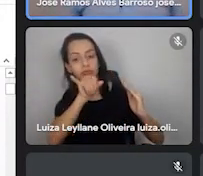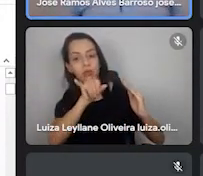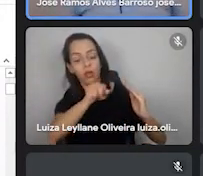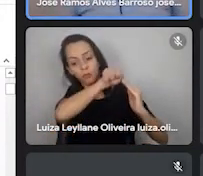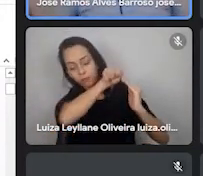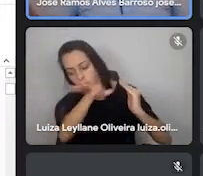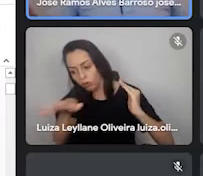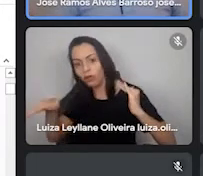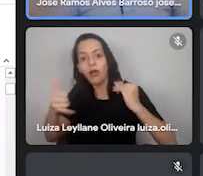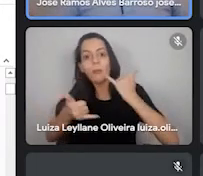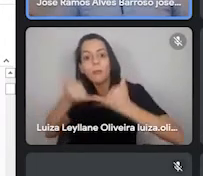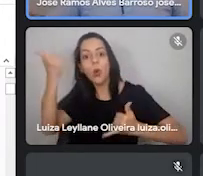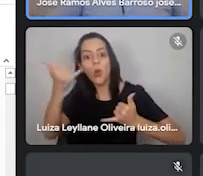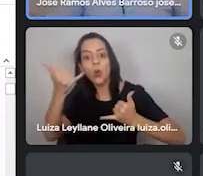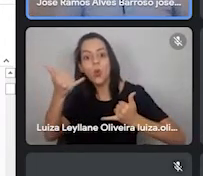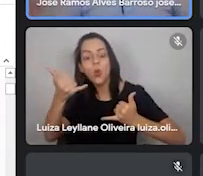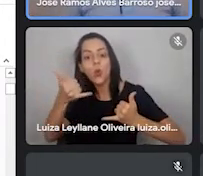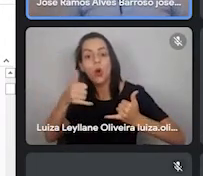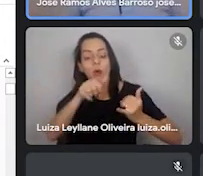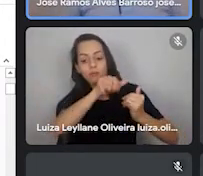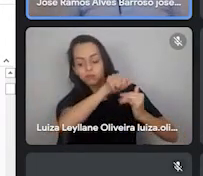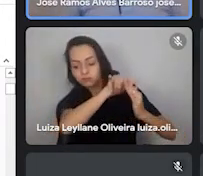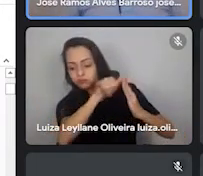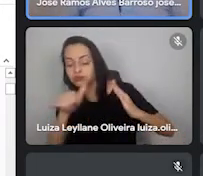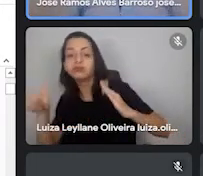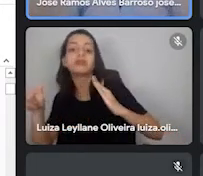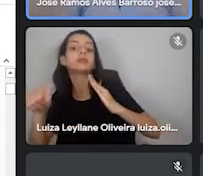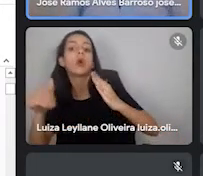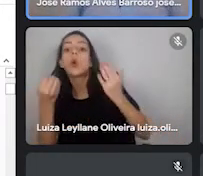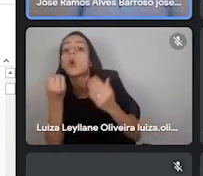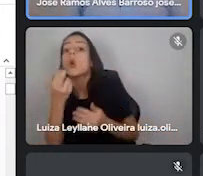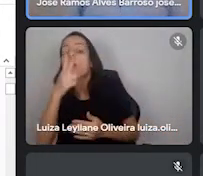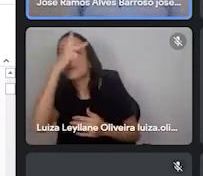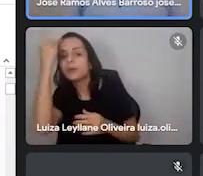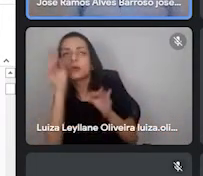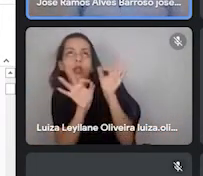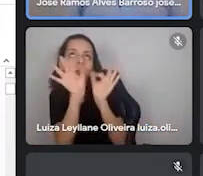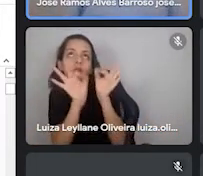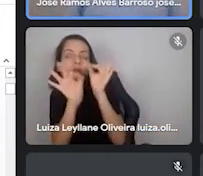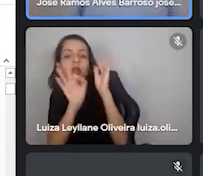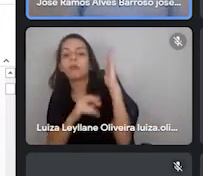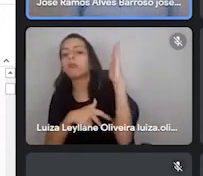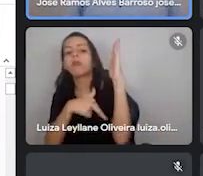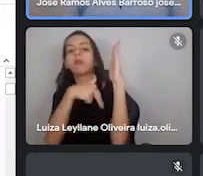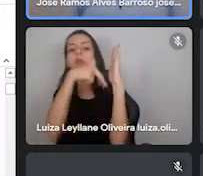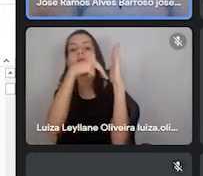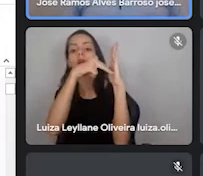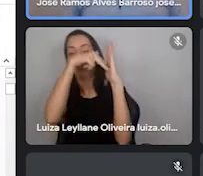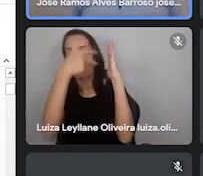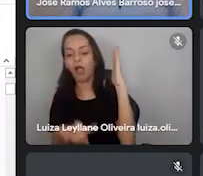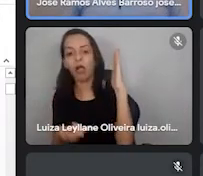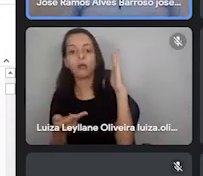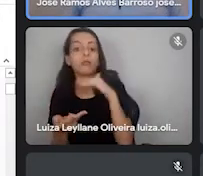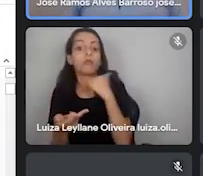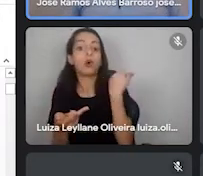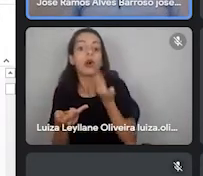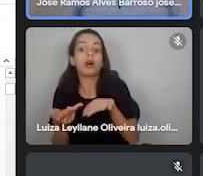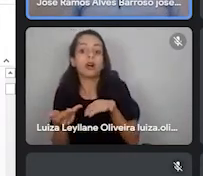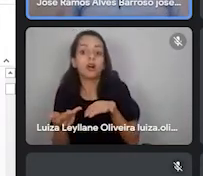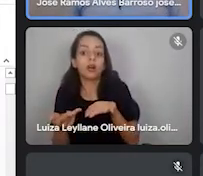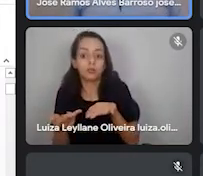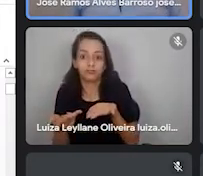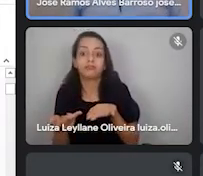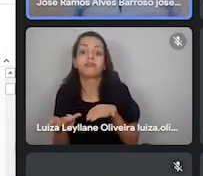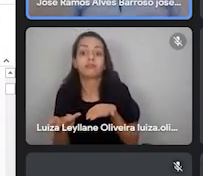mesmo ele que sofreu um acidente, cair aí e falecer. E o que vai acontecer?